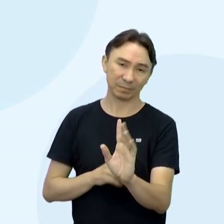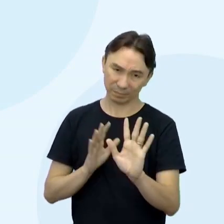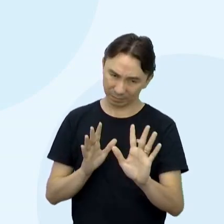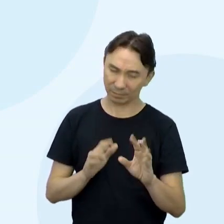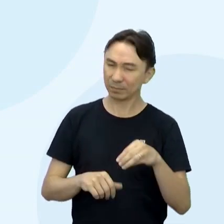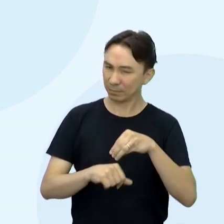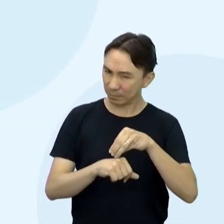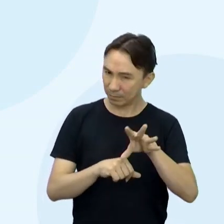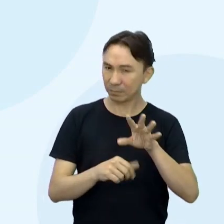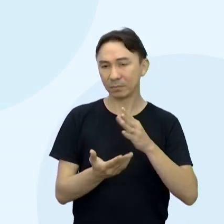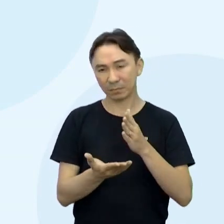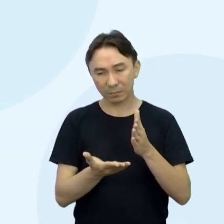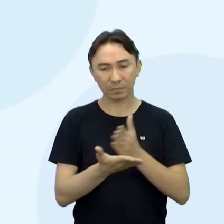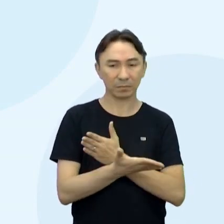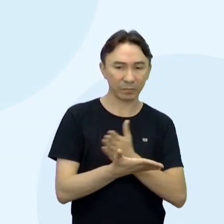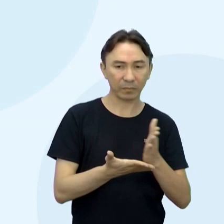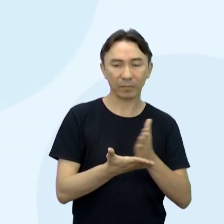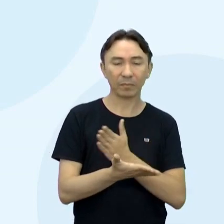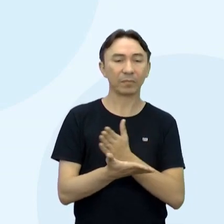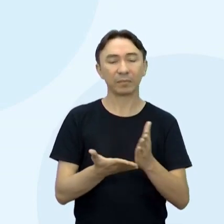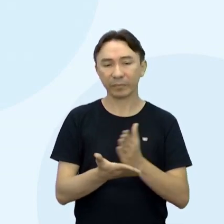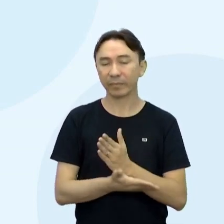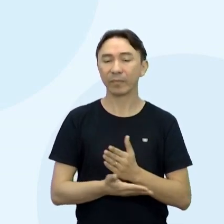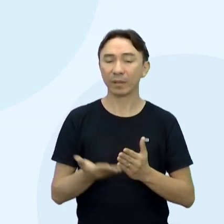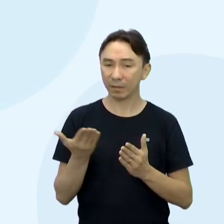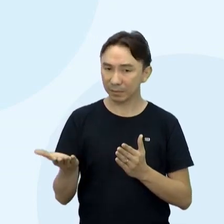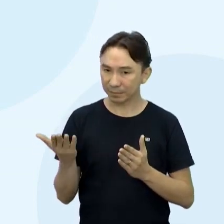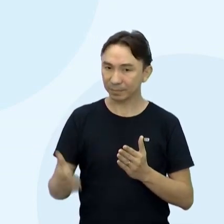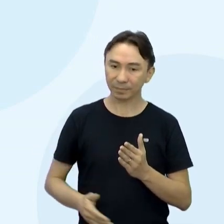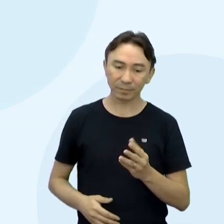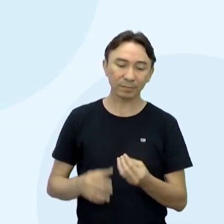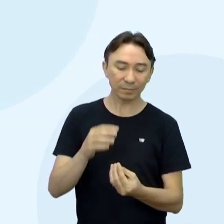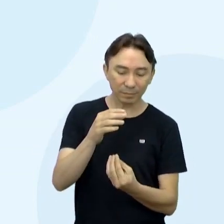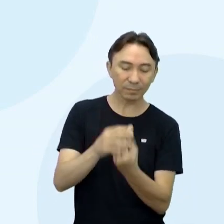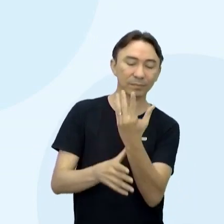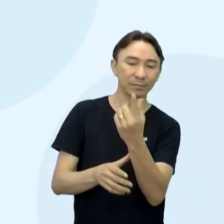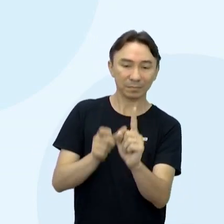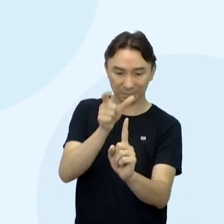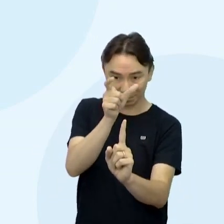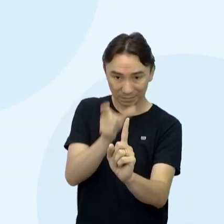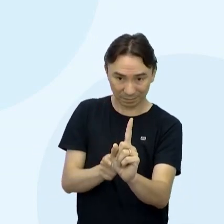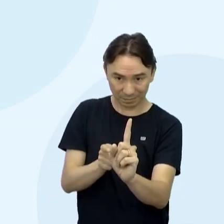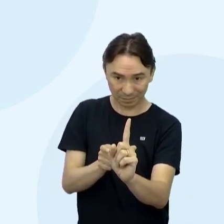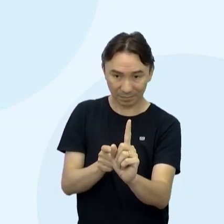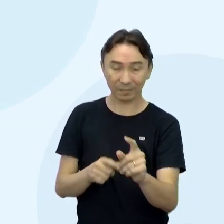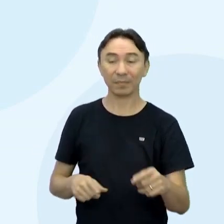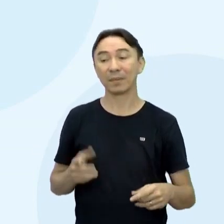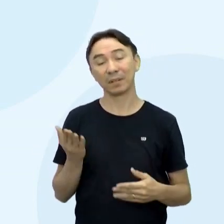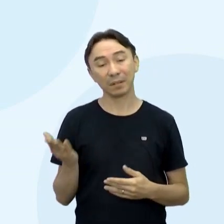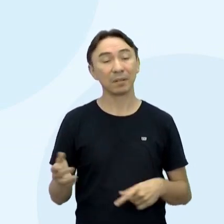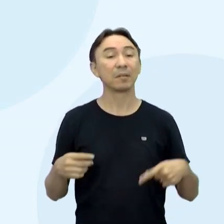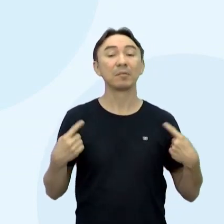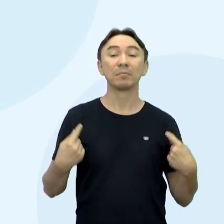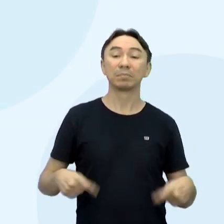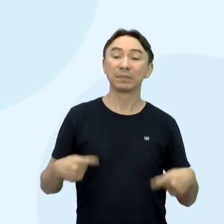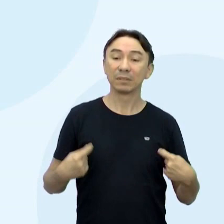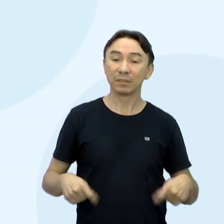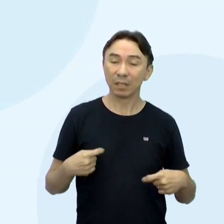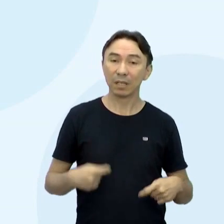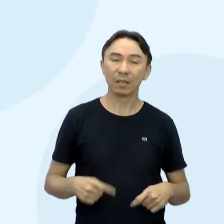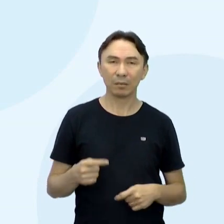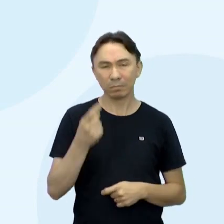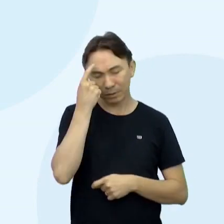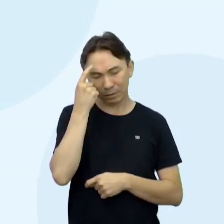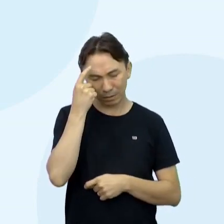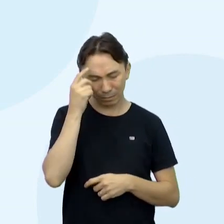aí, né? Para que eles construam o seu personagem, eles têm que sempre imaginar quem seria